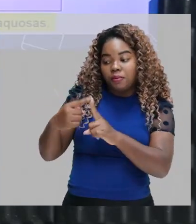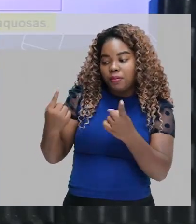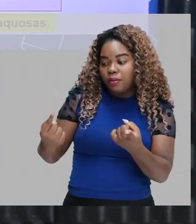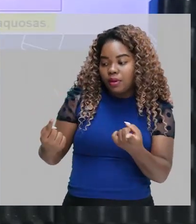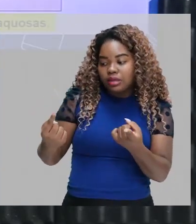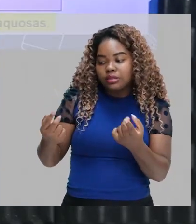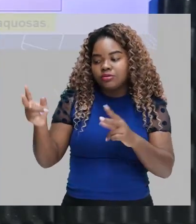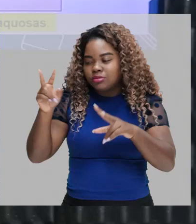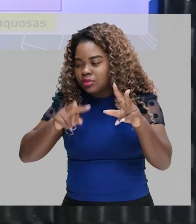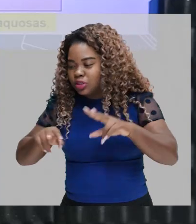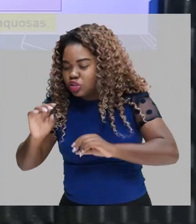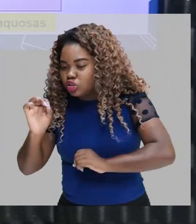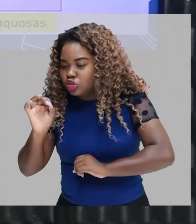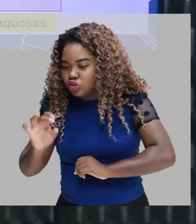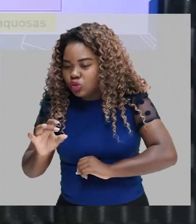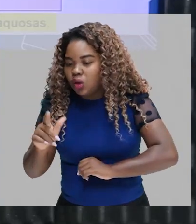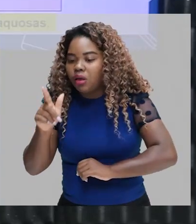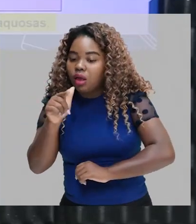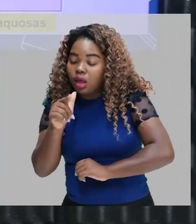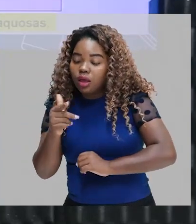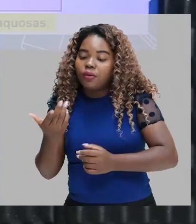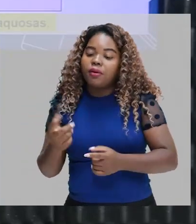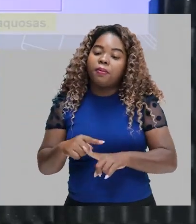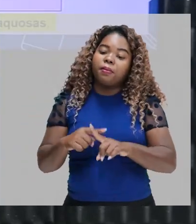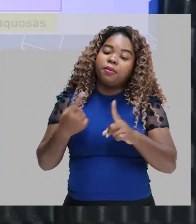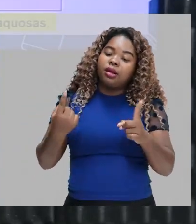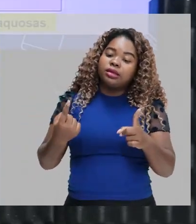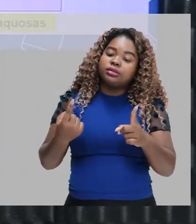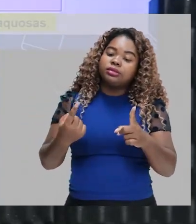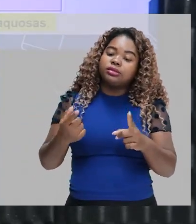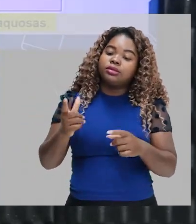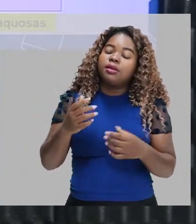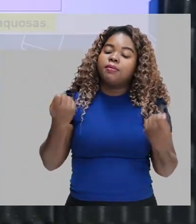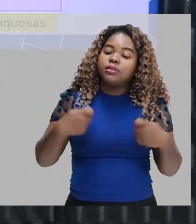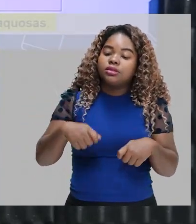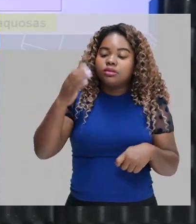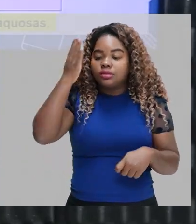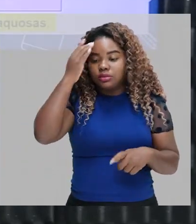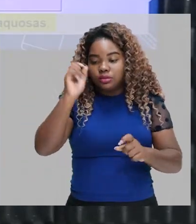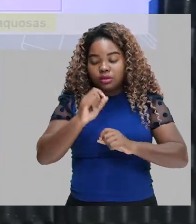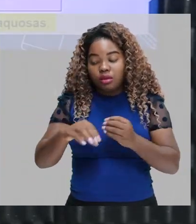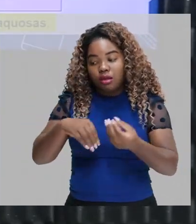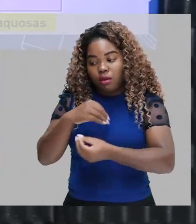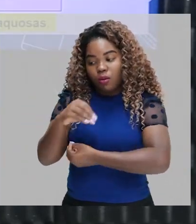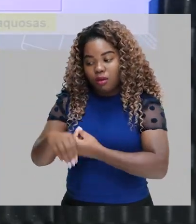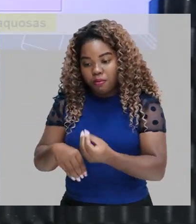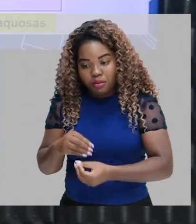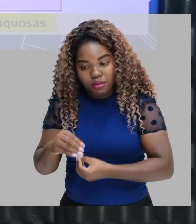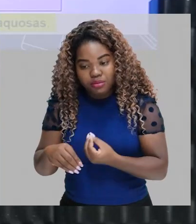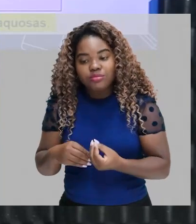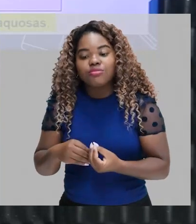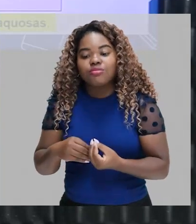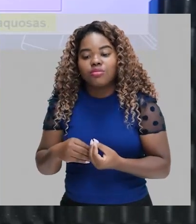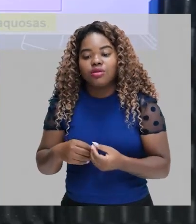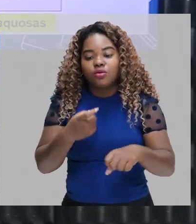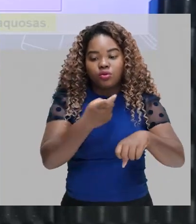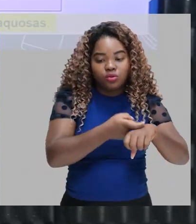vai visualizar apenas o líquido. Mas devemos entender que ali é uma mistura de